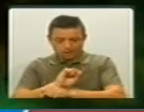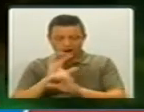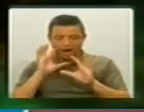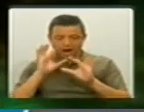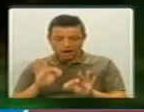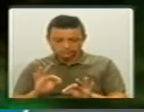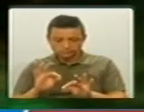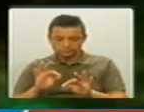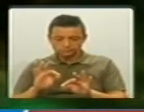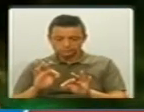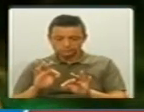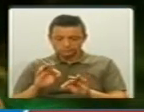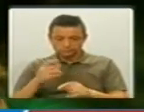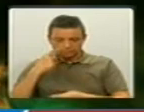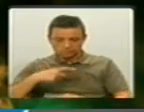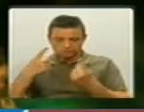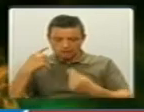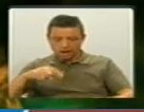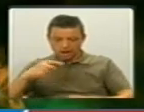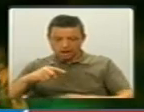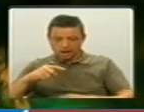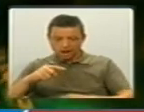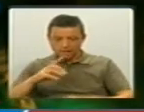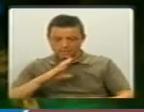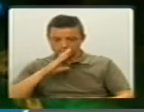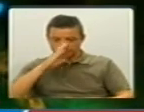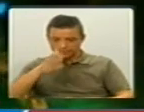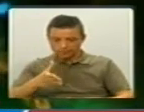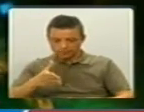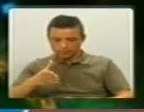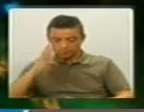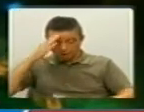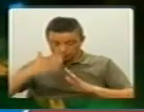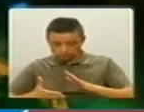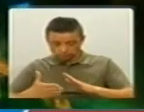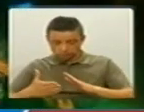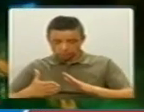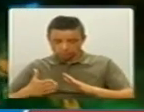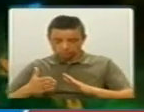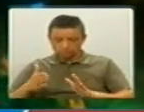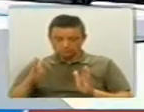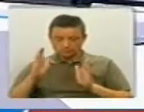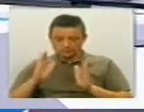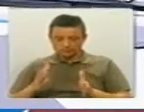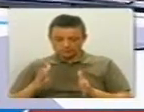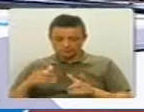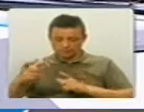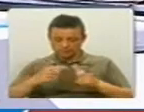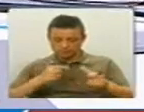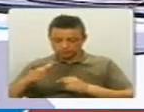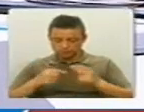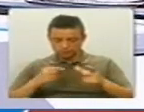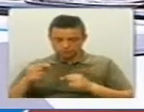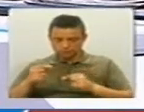precisamente, esse sinal de que houve algo de cataclístico que ocorreu precisamente com essas estrelas de